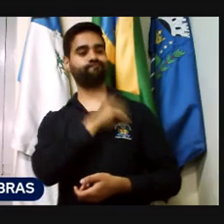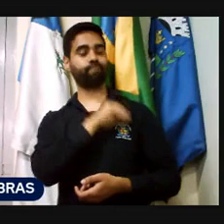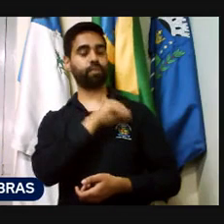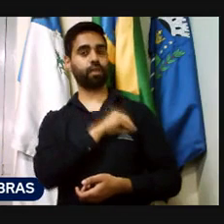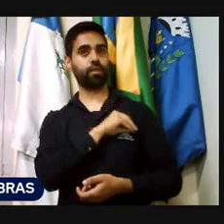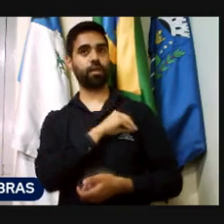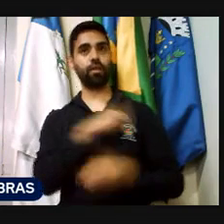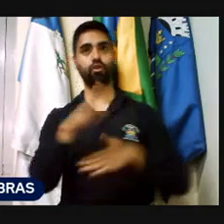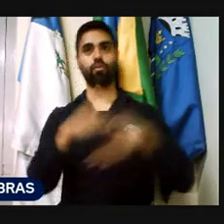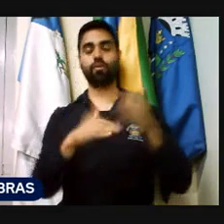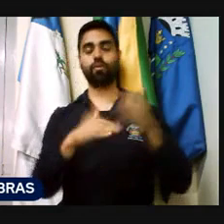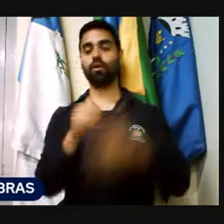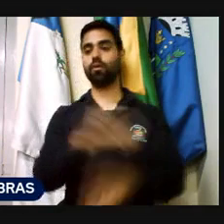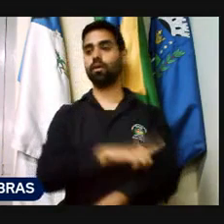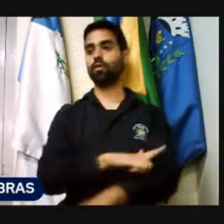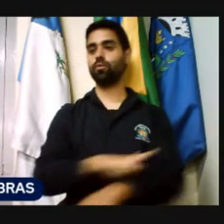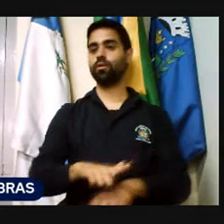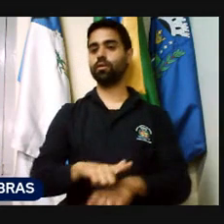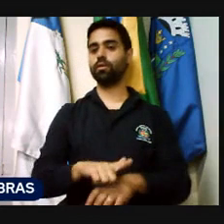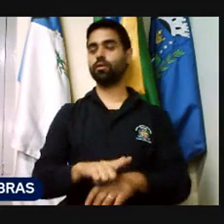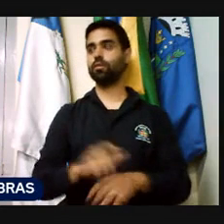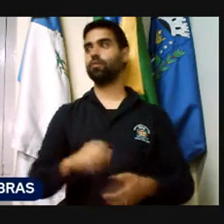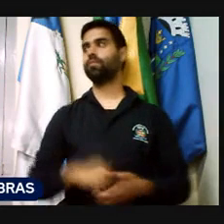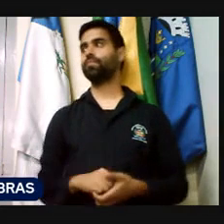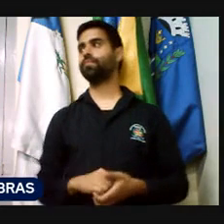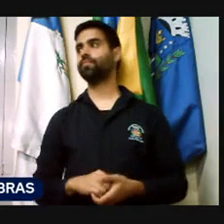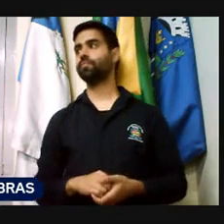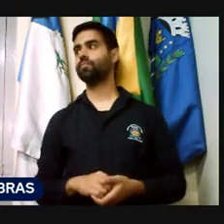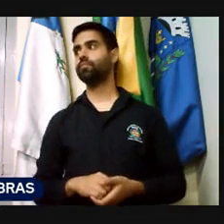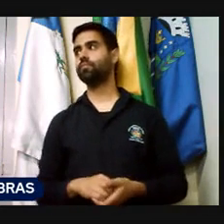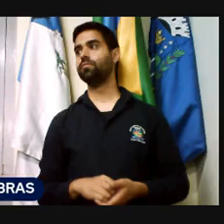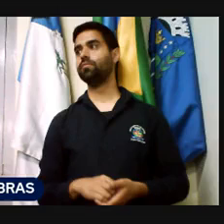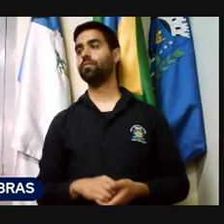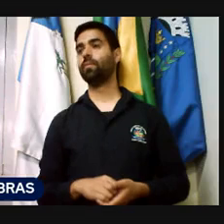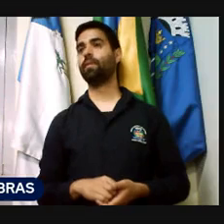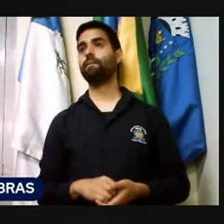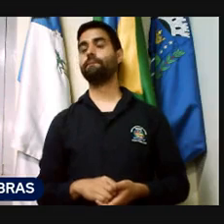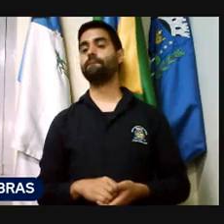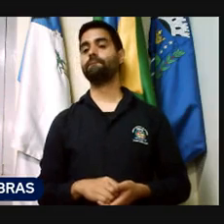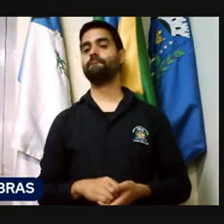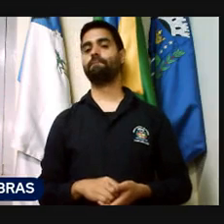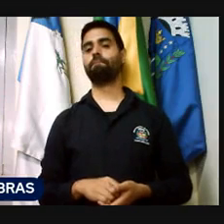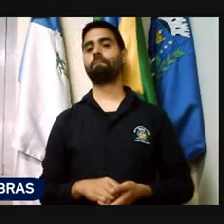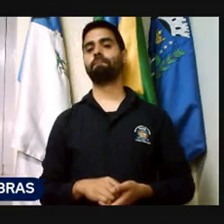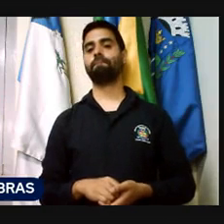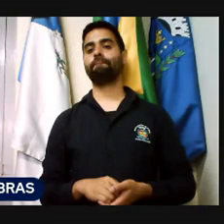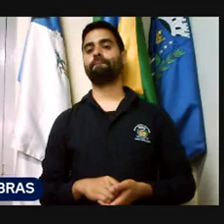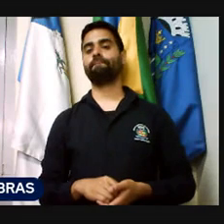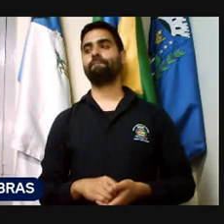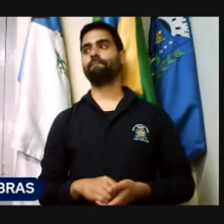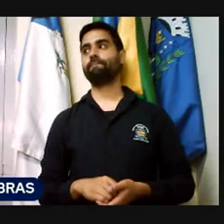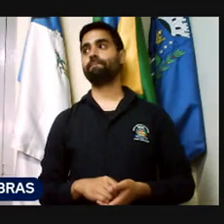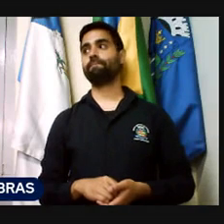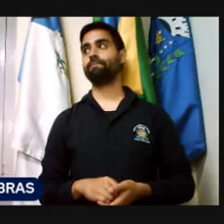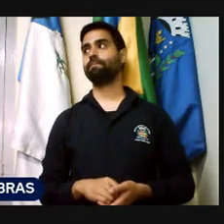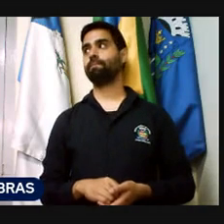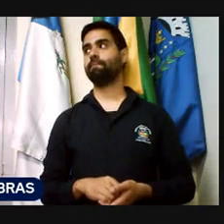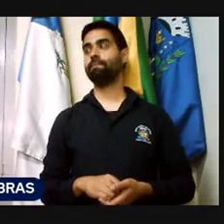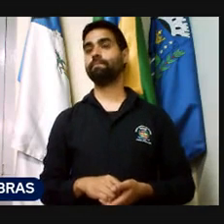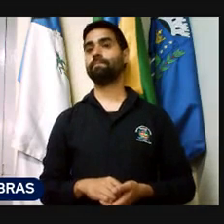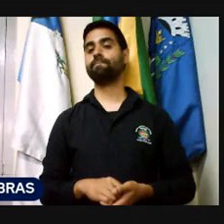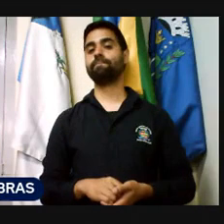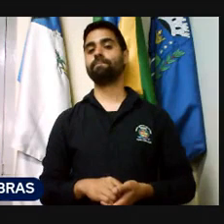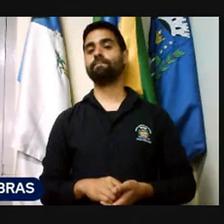aos profissionais da educação da rede pública do município de Valença na forma que especifica, dando,